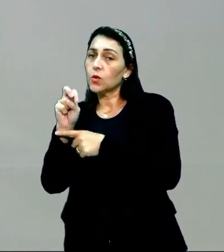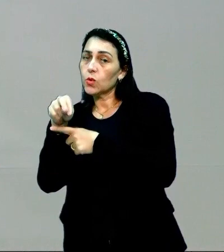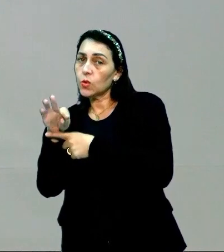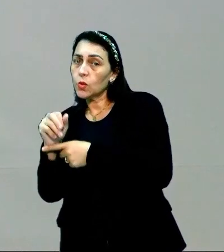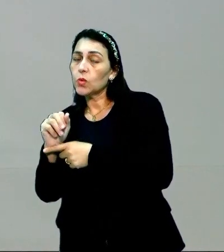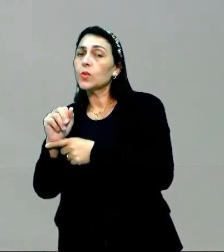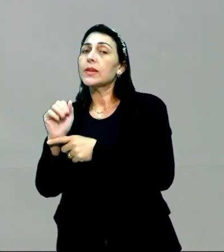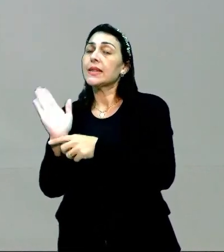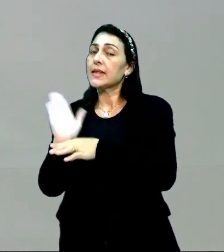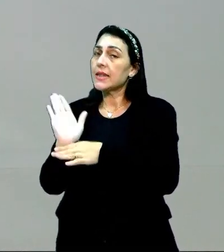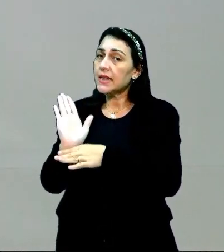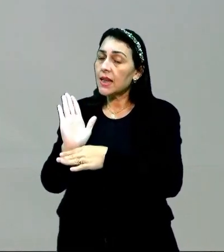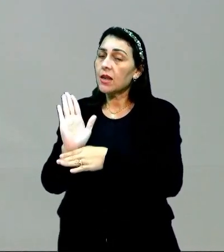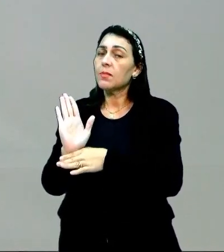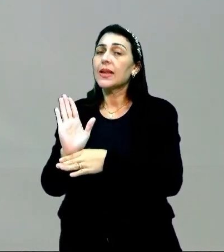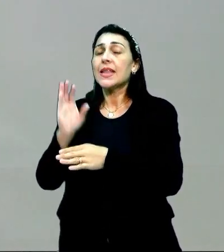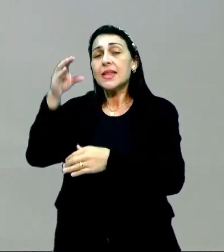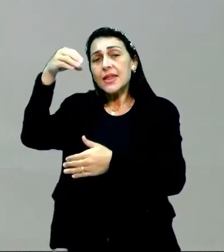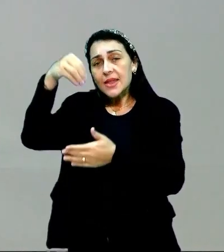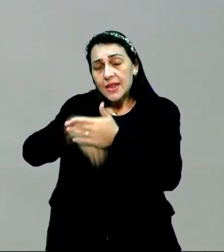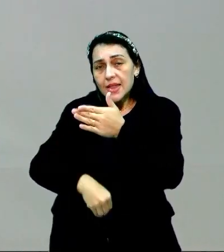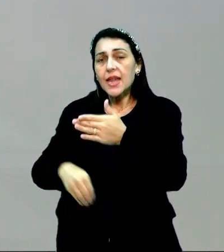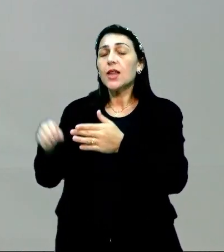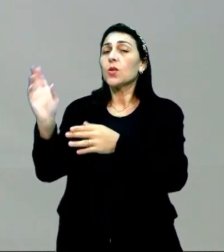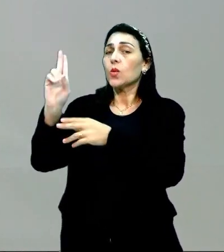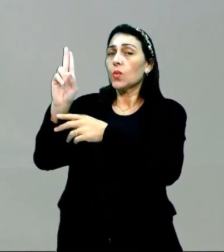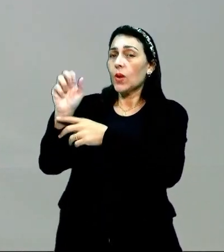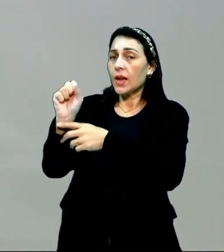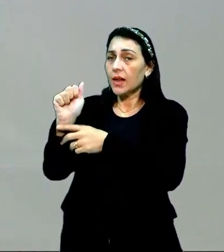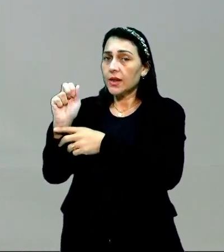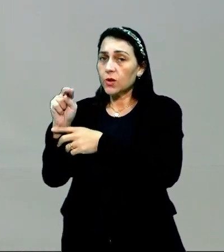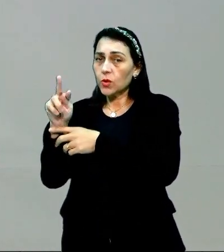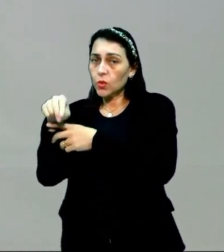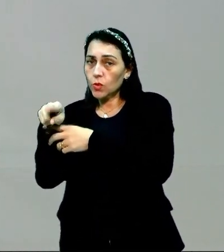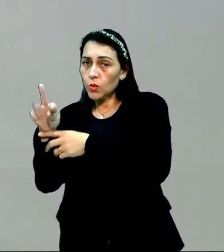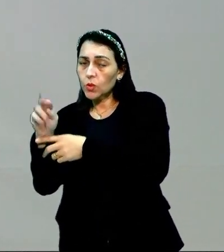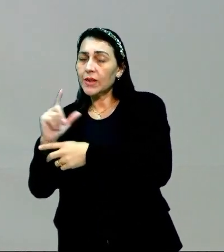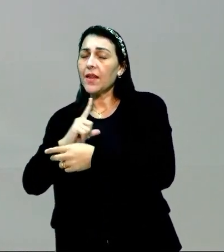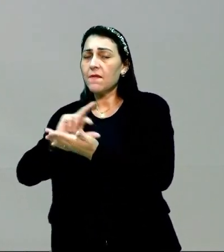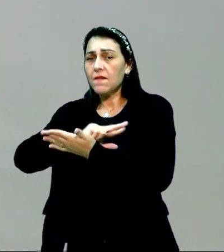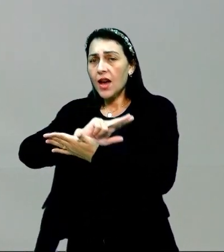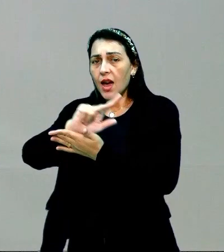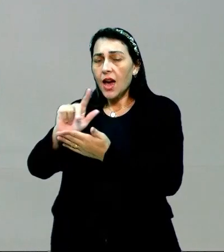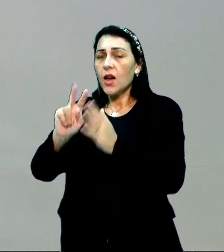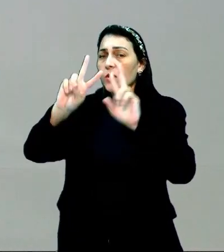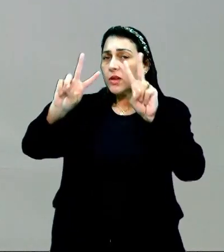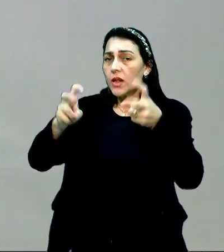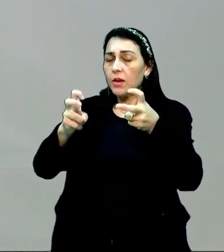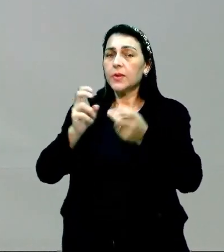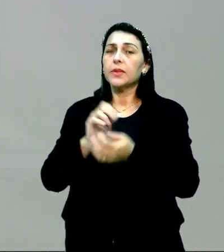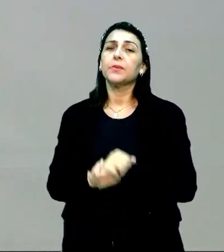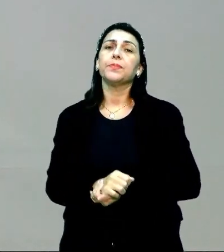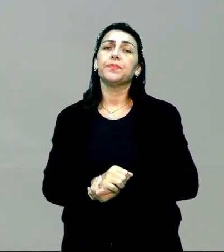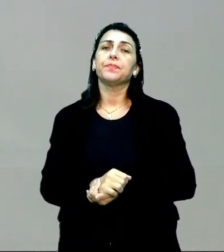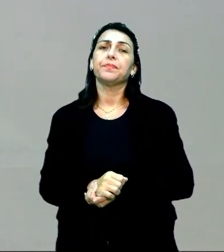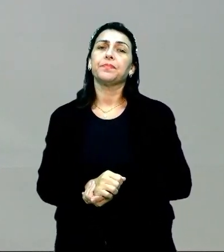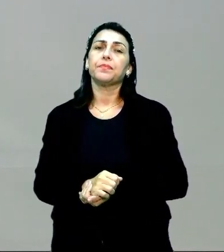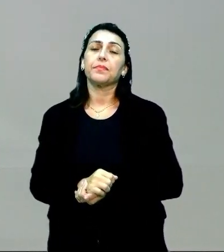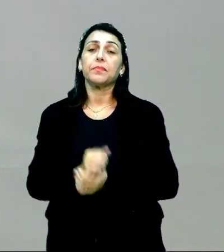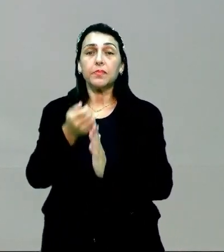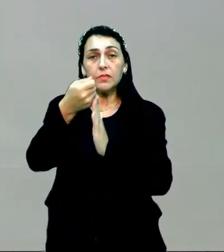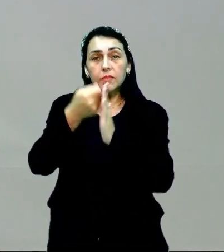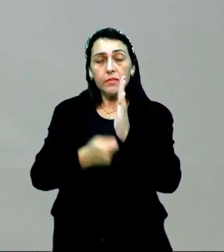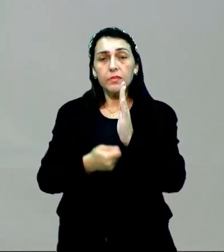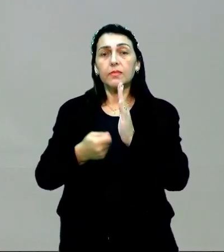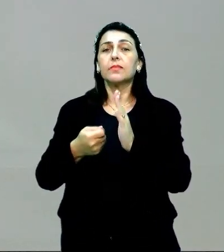se eu tenho um assunto cinema, dentro do assunto cinema, existem vários temas. E aí, a